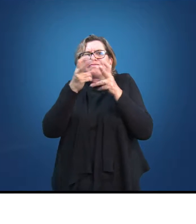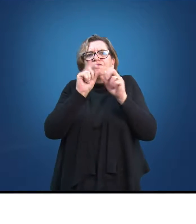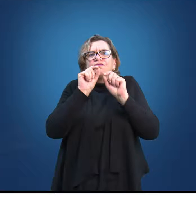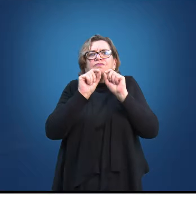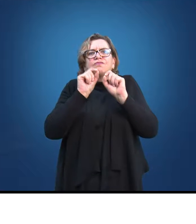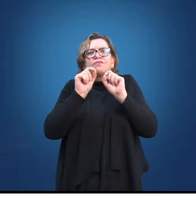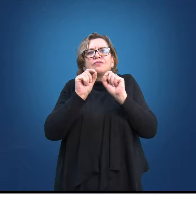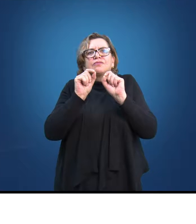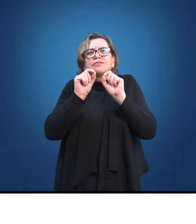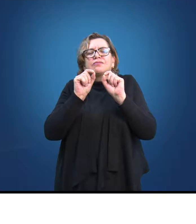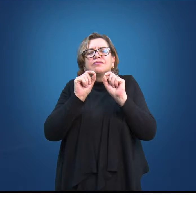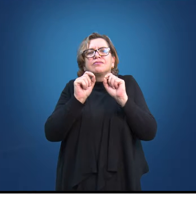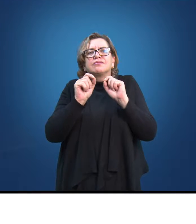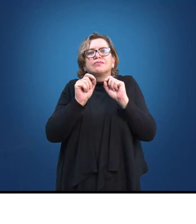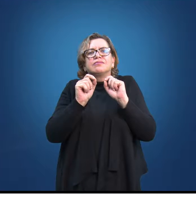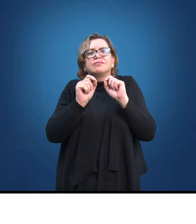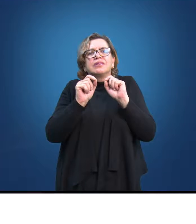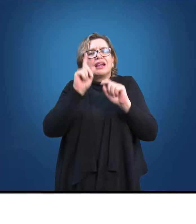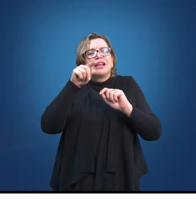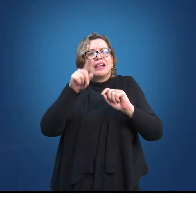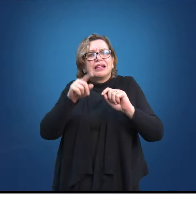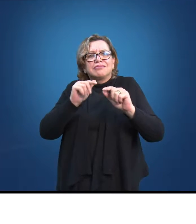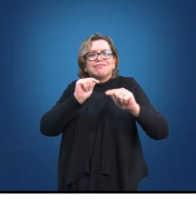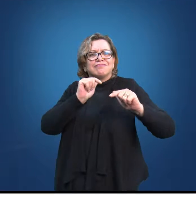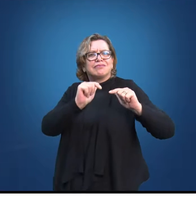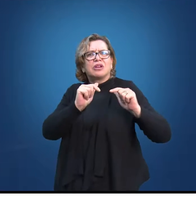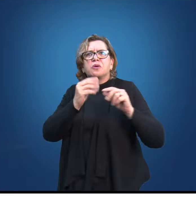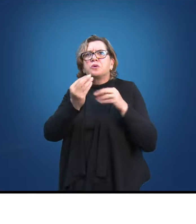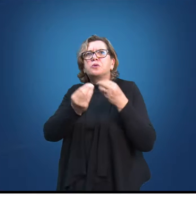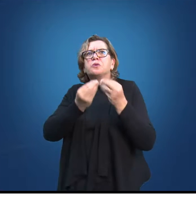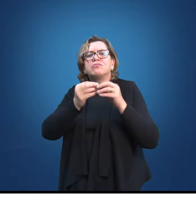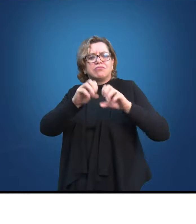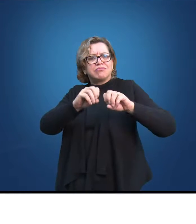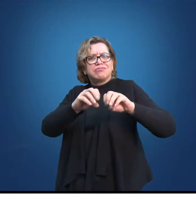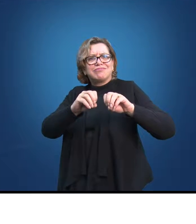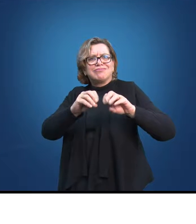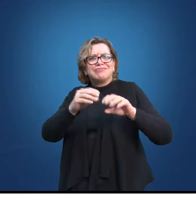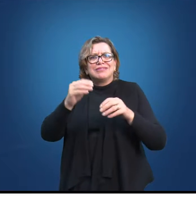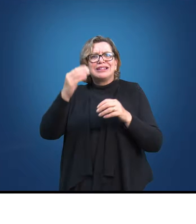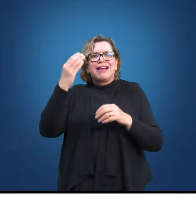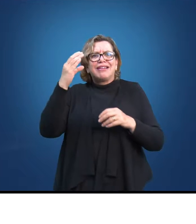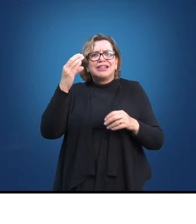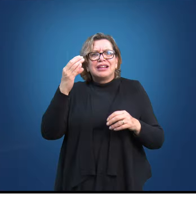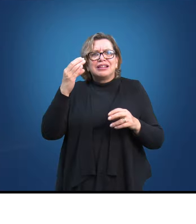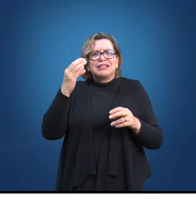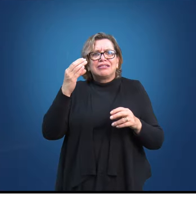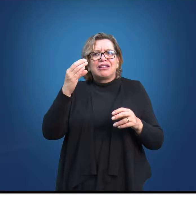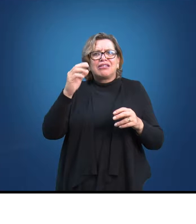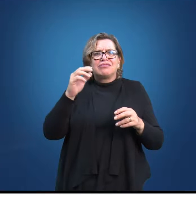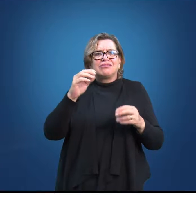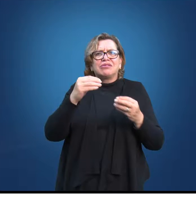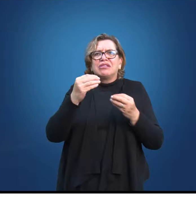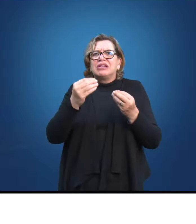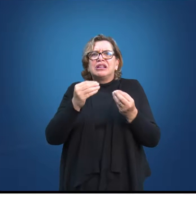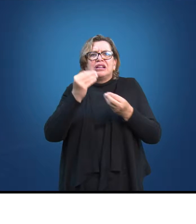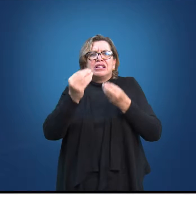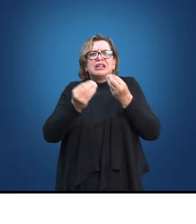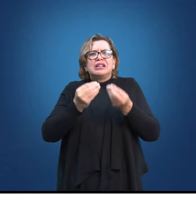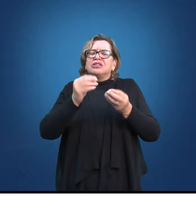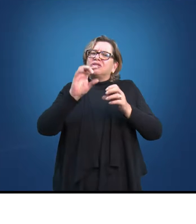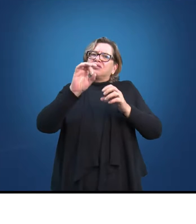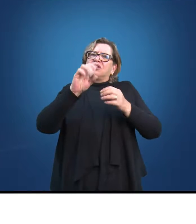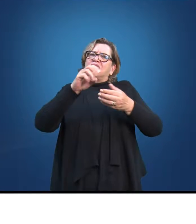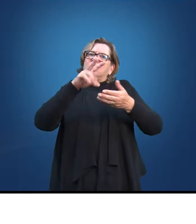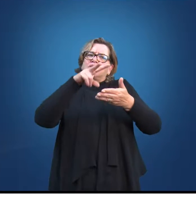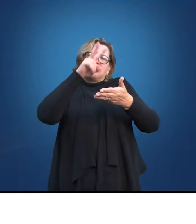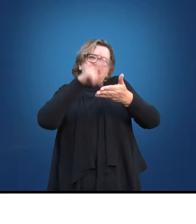professora dos anos iniciais era justamente como trabalhar ciências ou as demais disciplinas, a não ser a